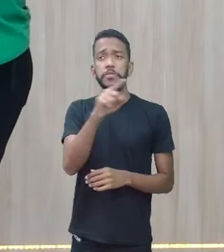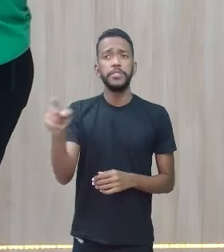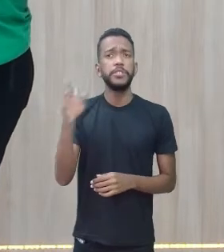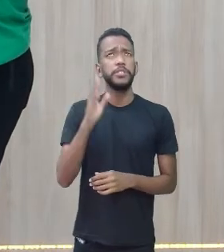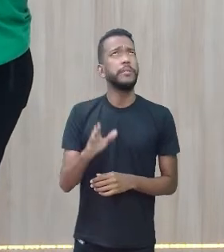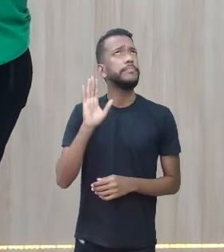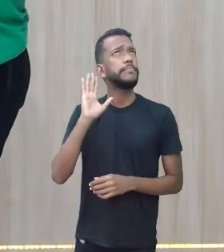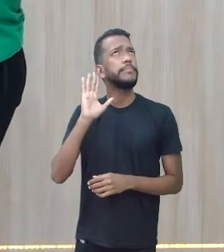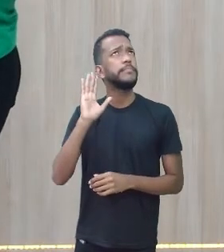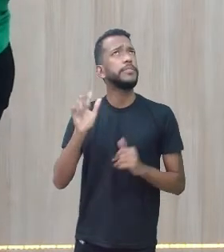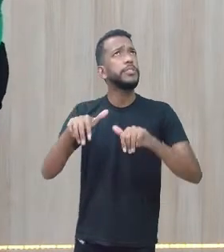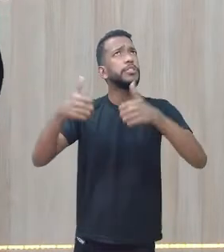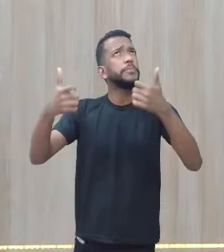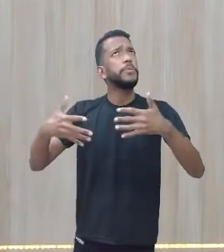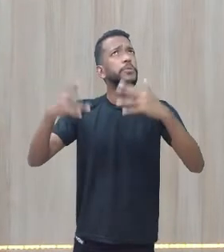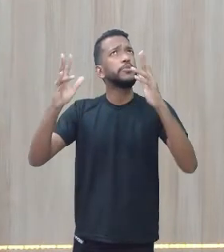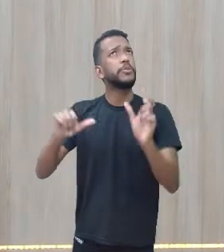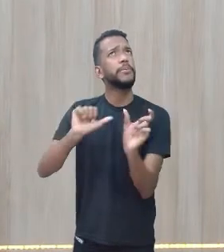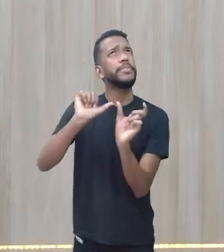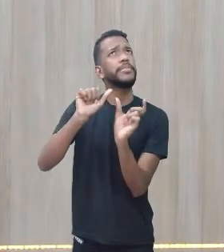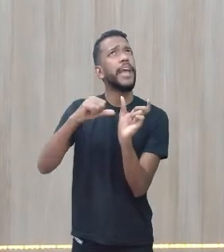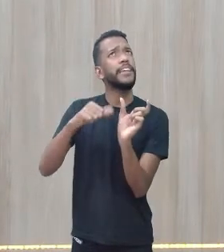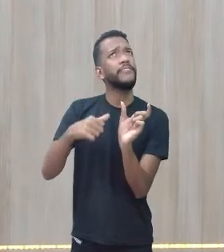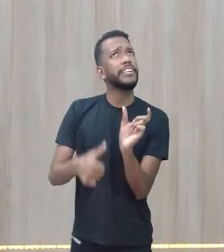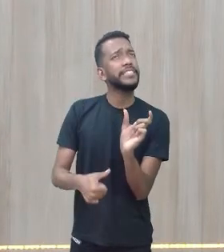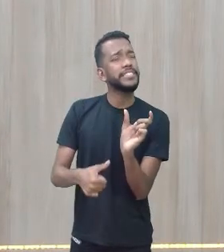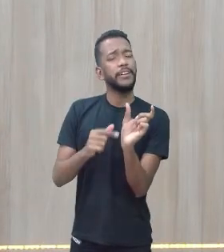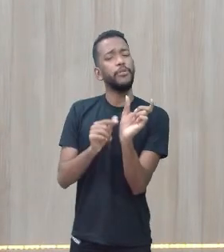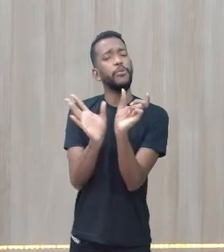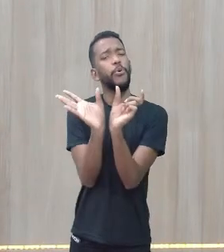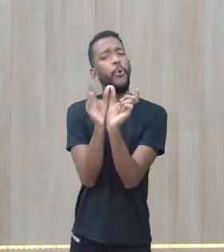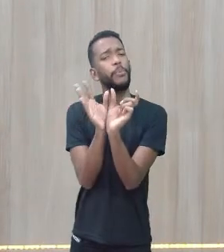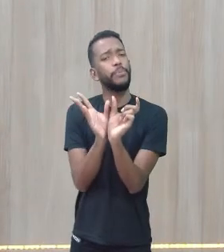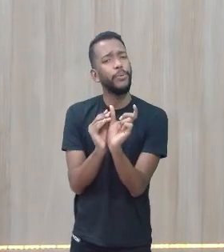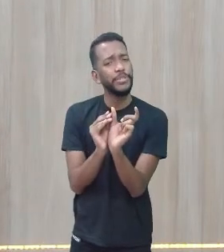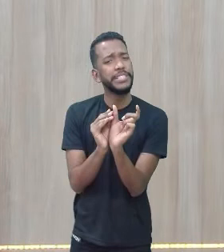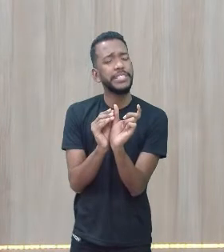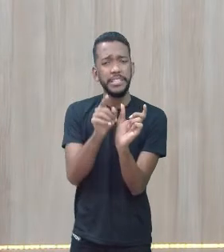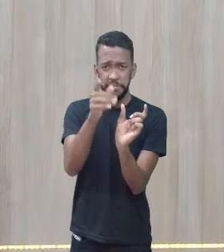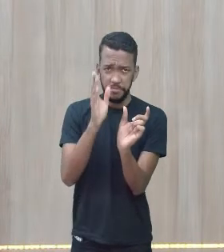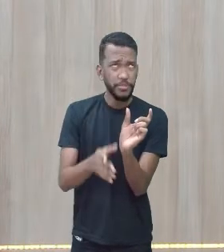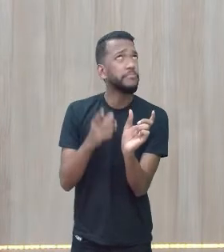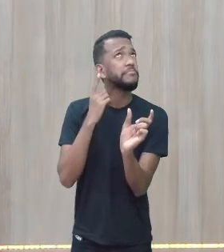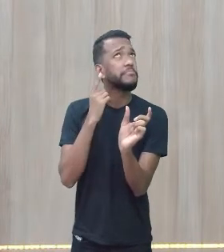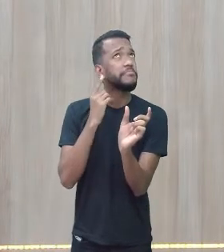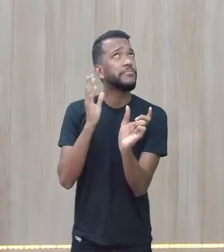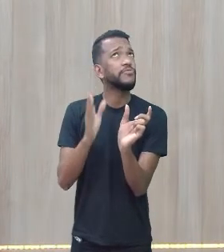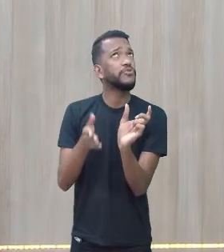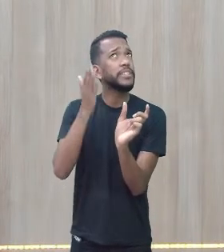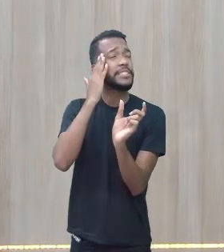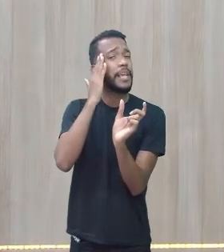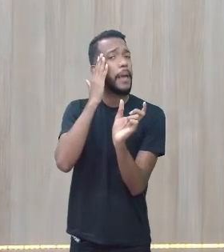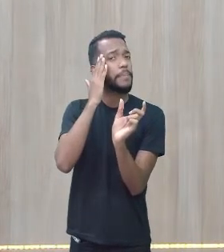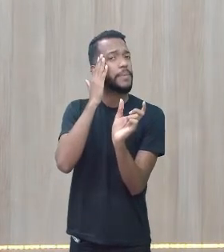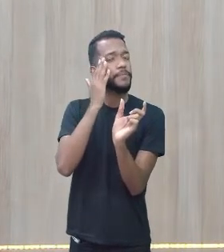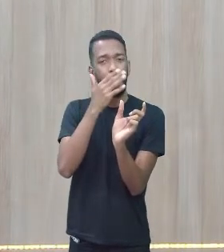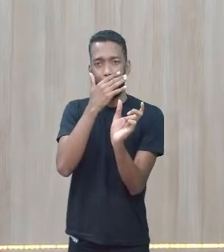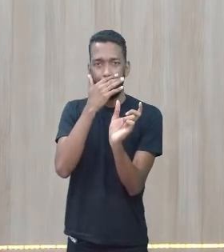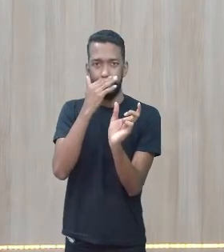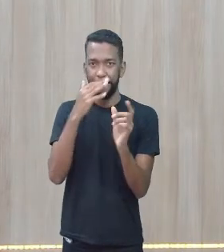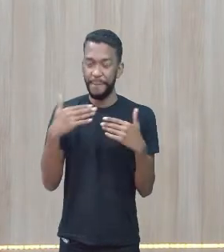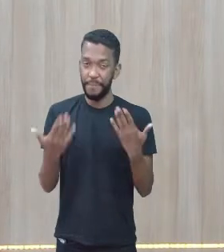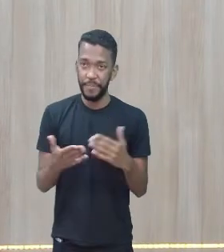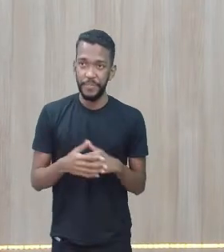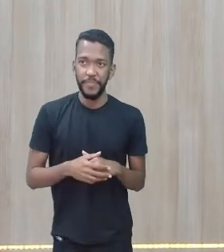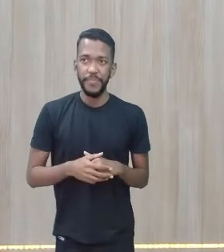palavra, derivação, composição. Já ouviram falar? Então, toda